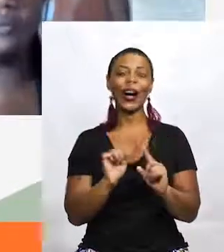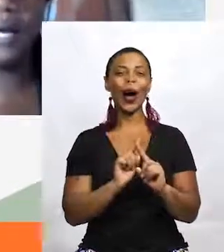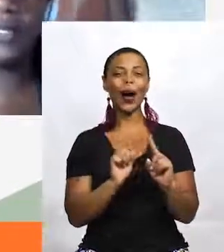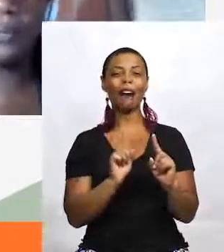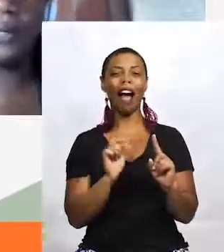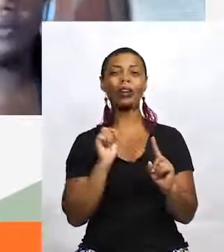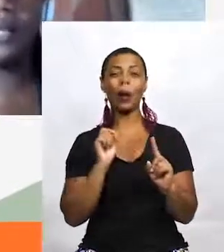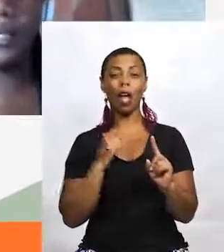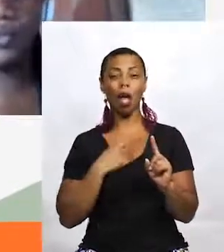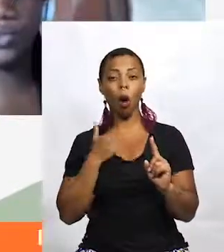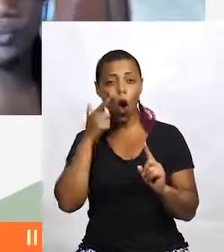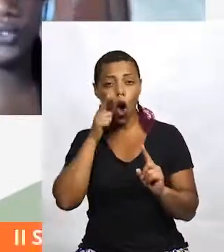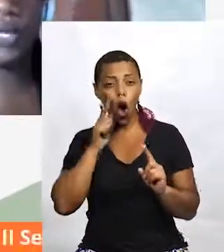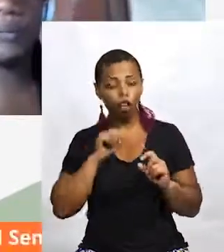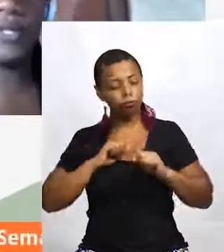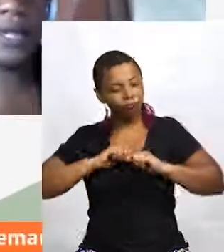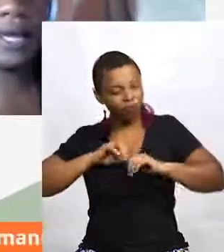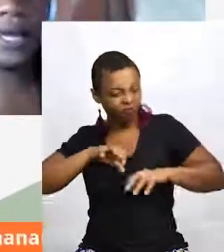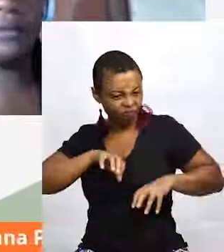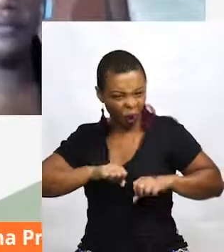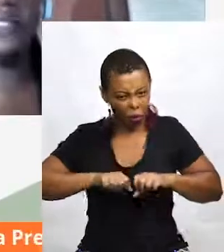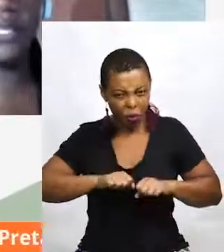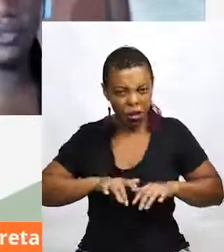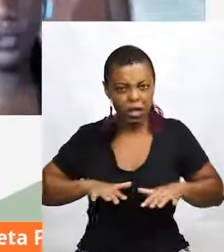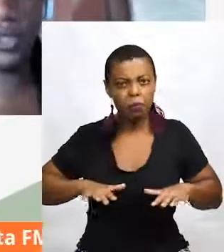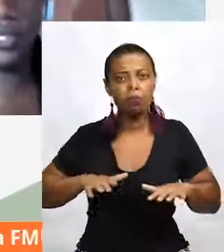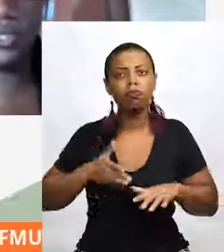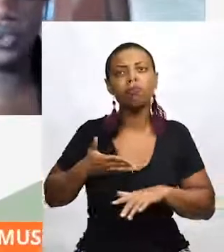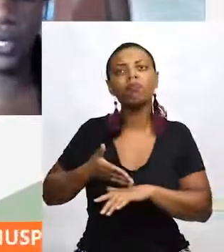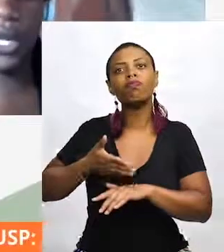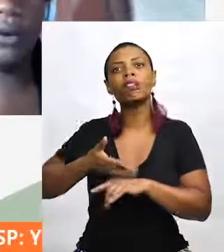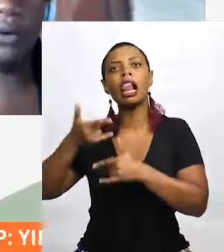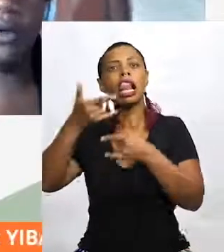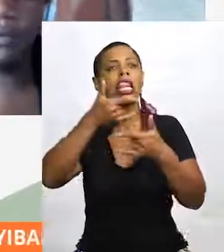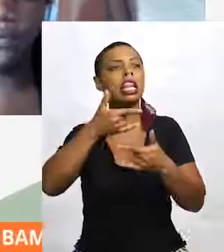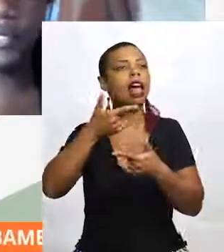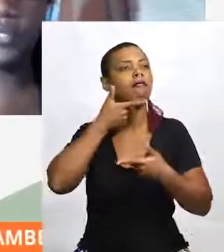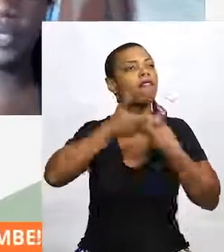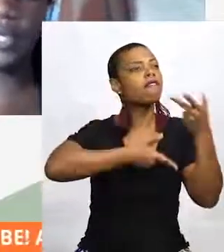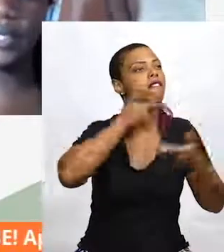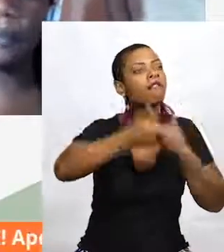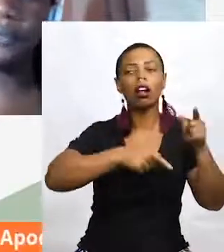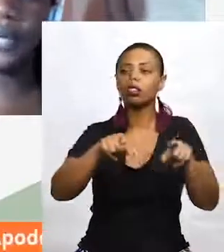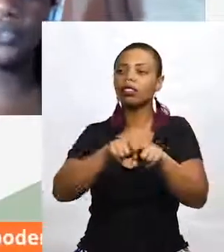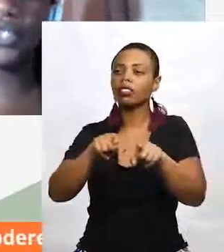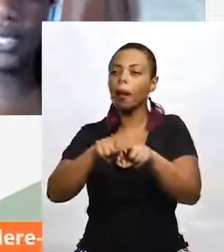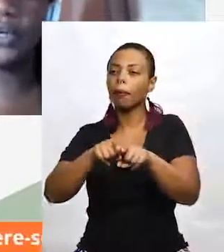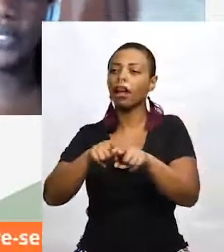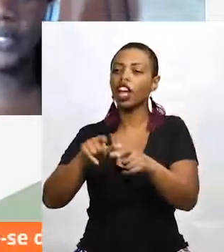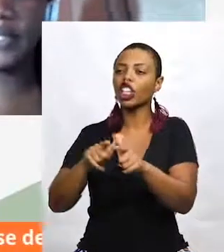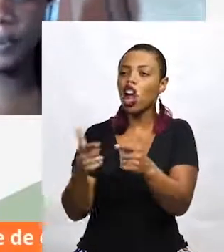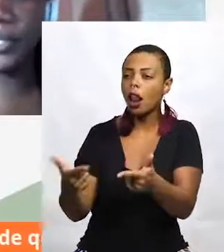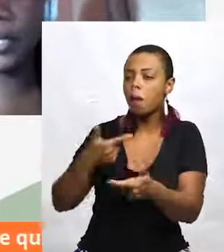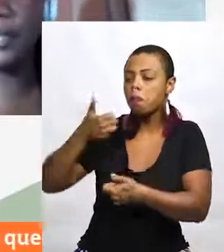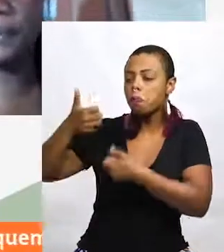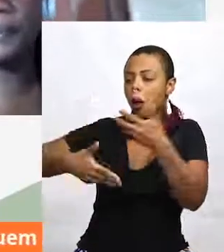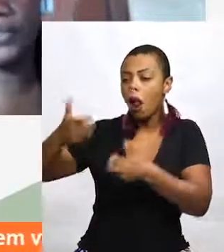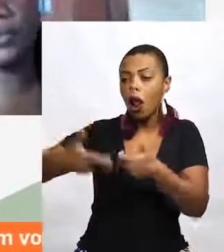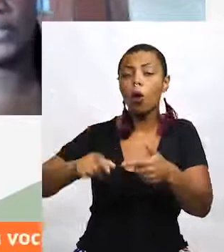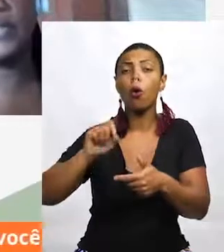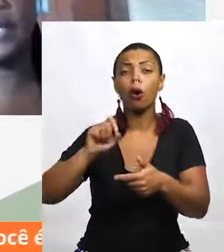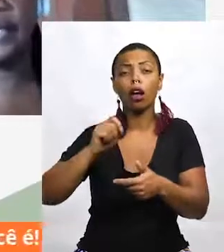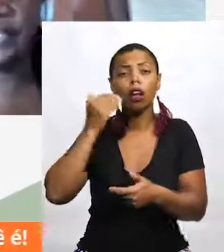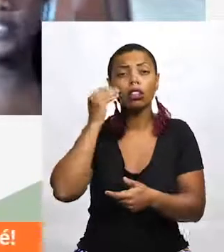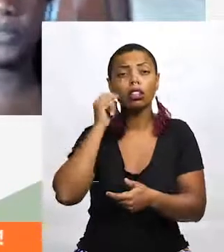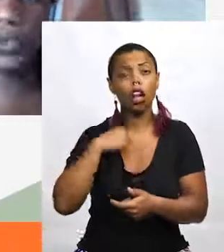eu tive espaço para falar nos últimos tempos, em live, em textos de jornal, foi isso, atentar para o fato de que a nossa ciência é praticada